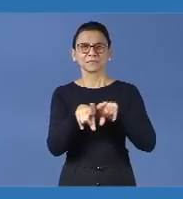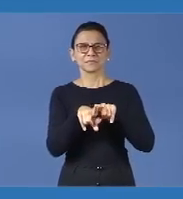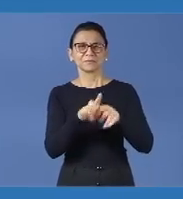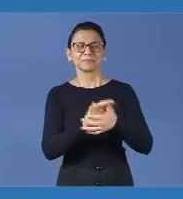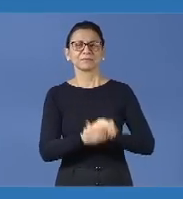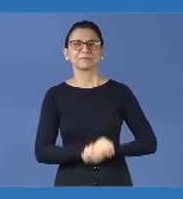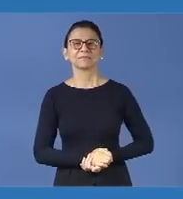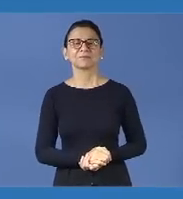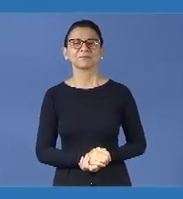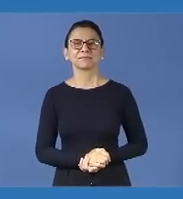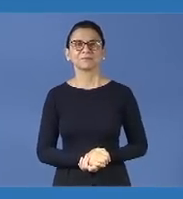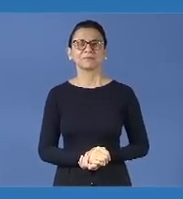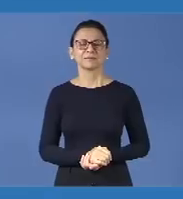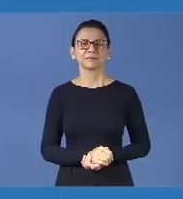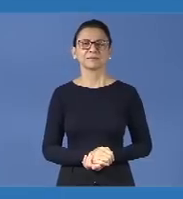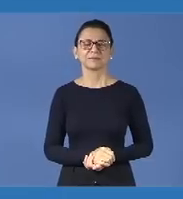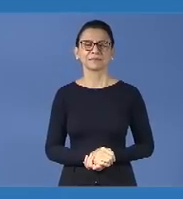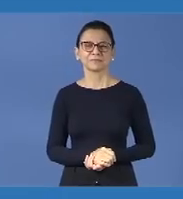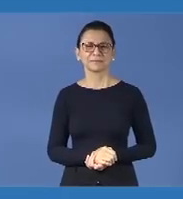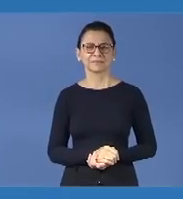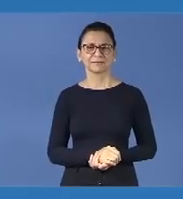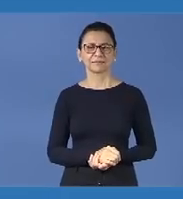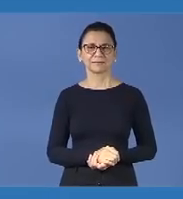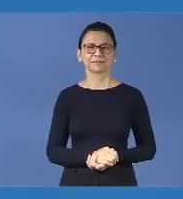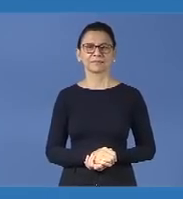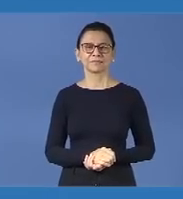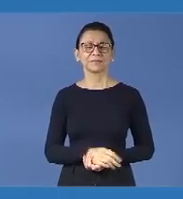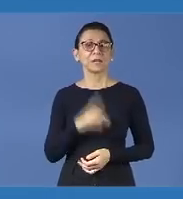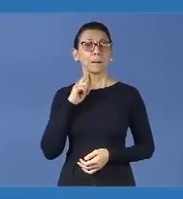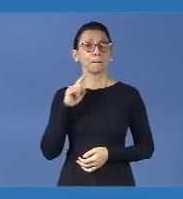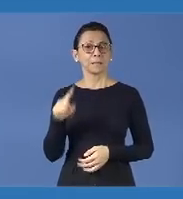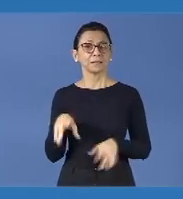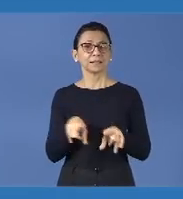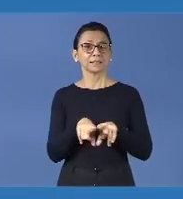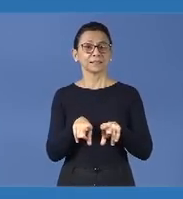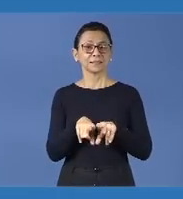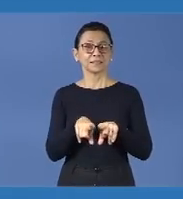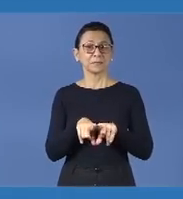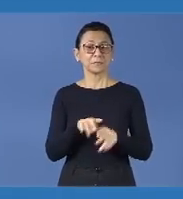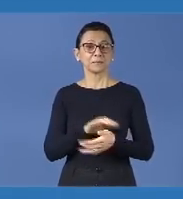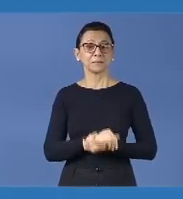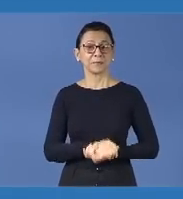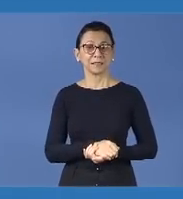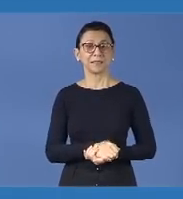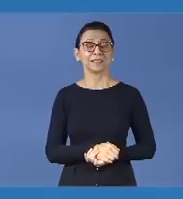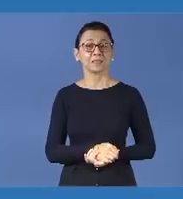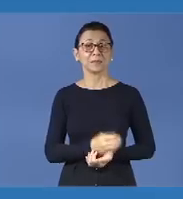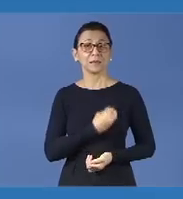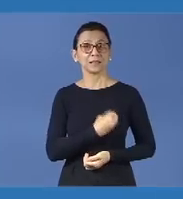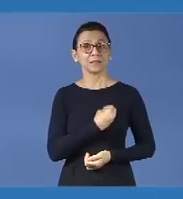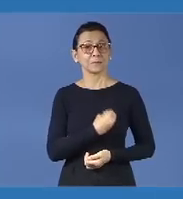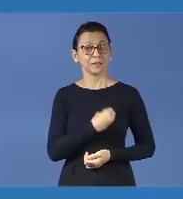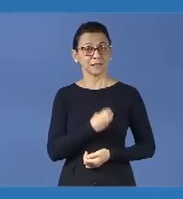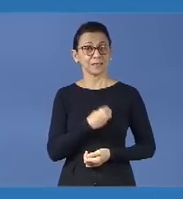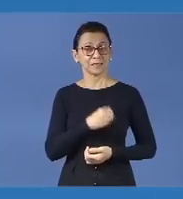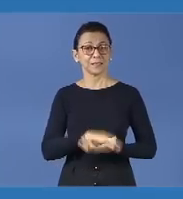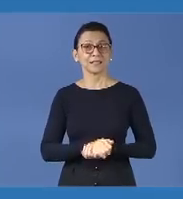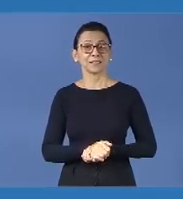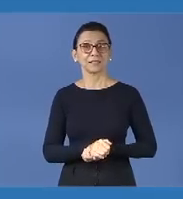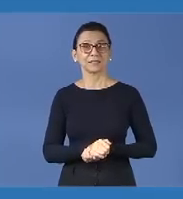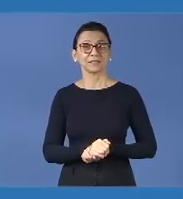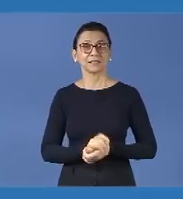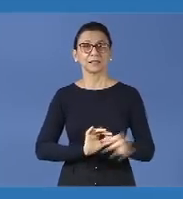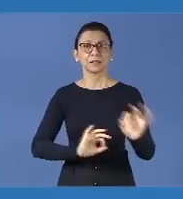no estado de São Paulo. E em Nanuque, Minas Gerais, também, a participação dos irmãos do Projeto Aprendiz,